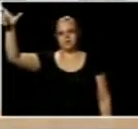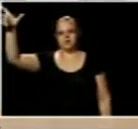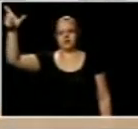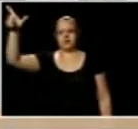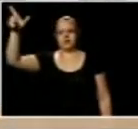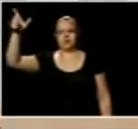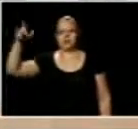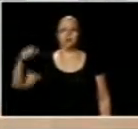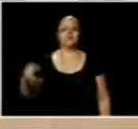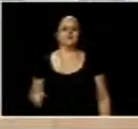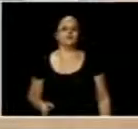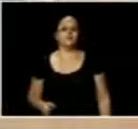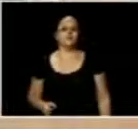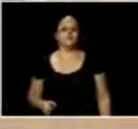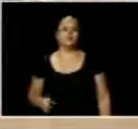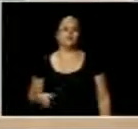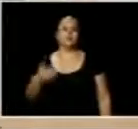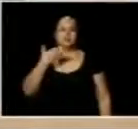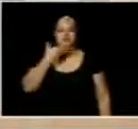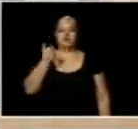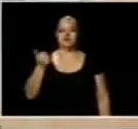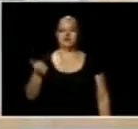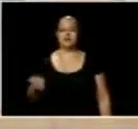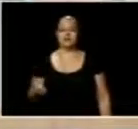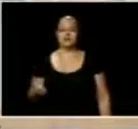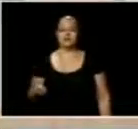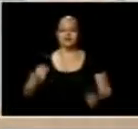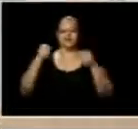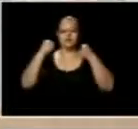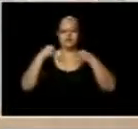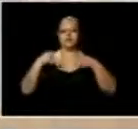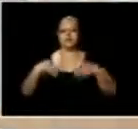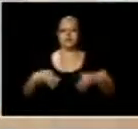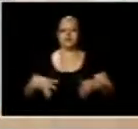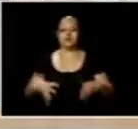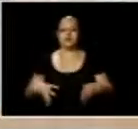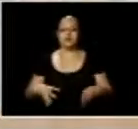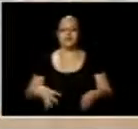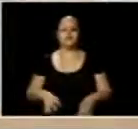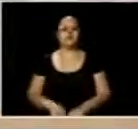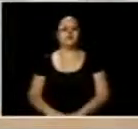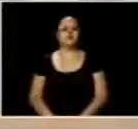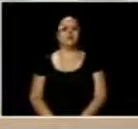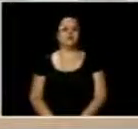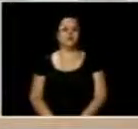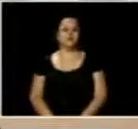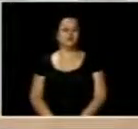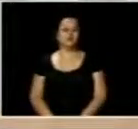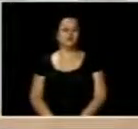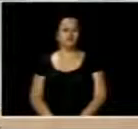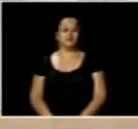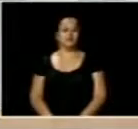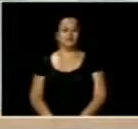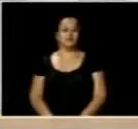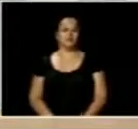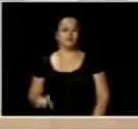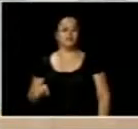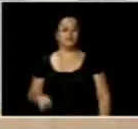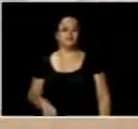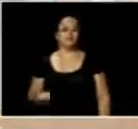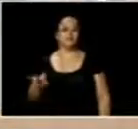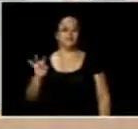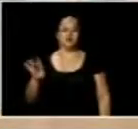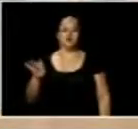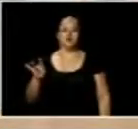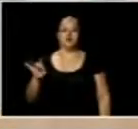Infelizmente, não faltam exemplos de administrações do tipo bombeiro. É só apagando incêndio. Planejar,